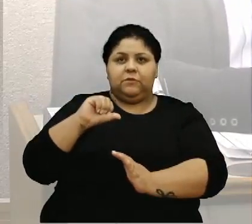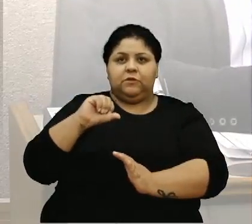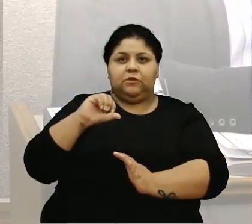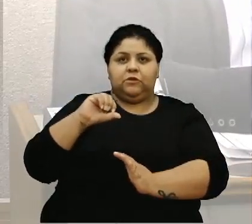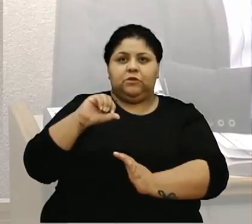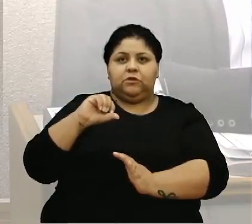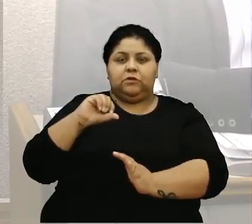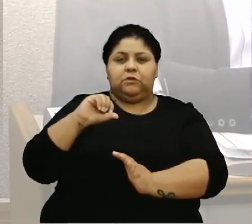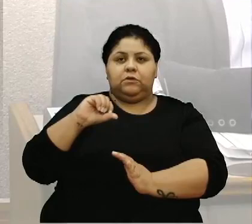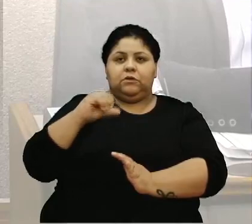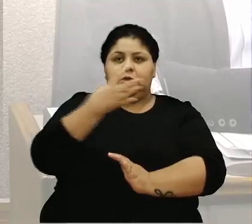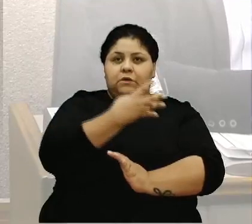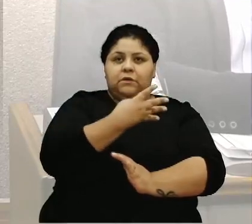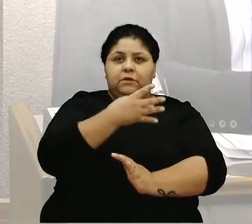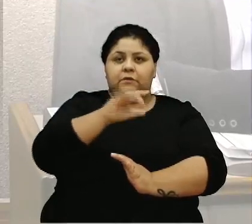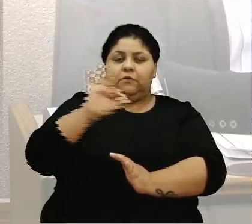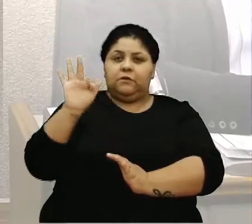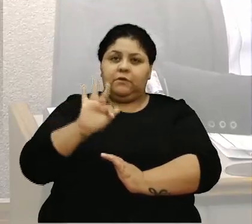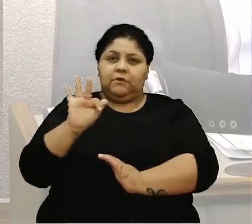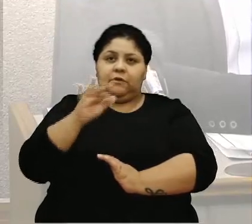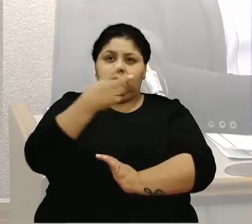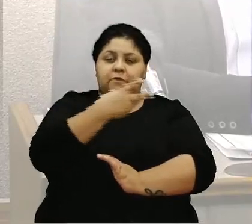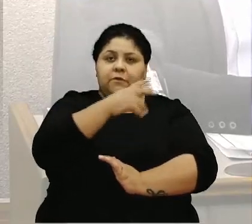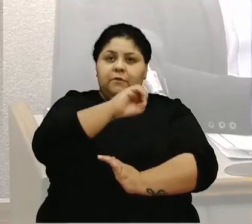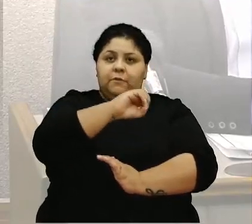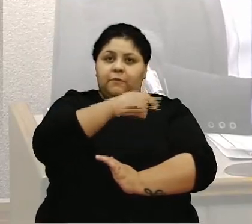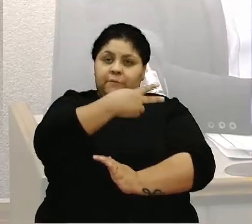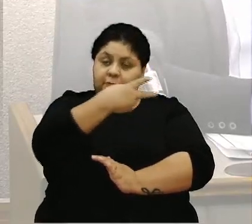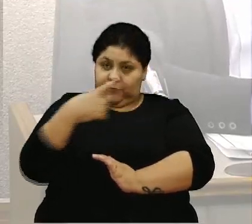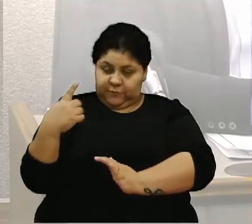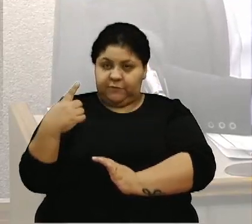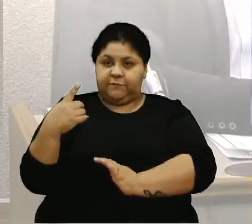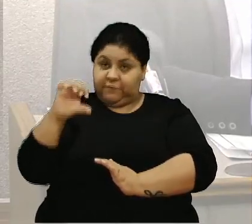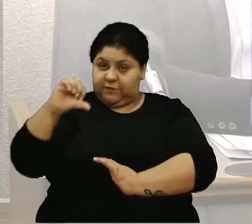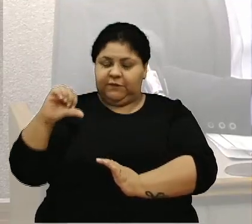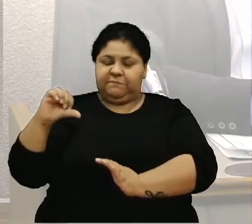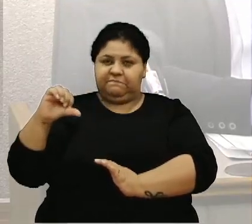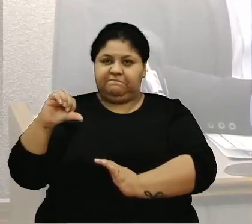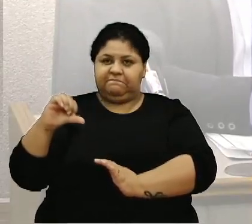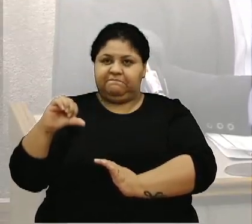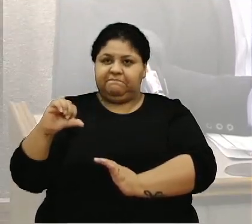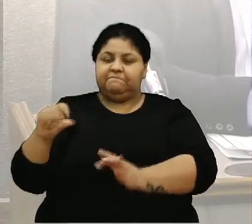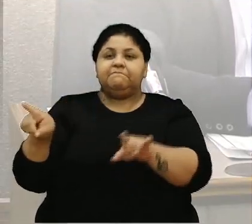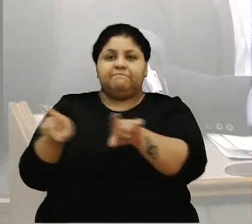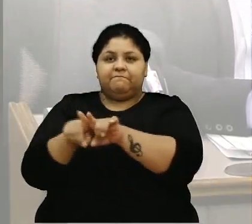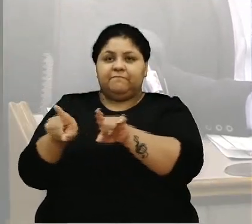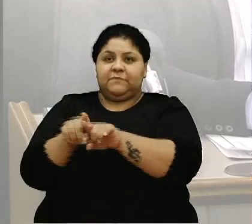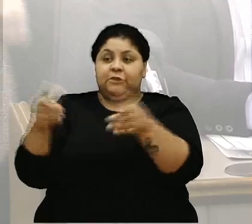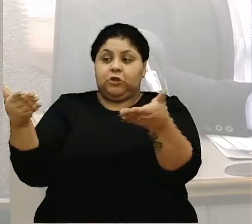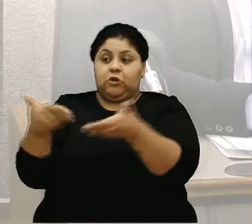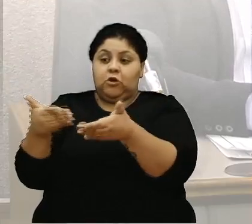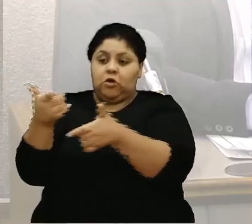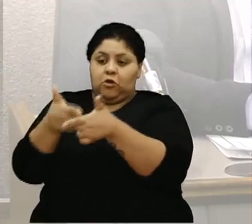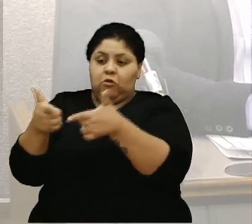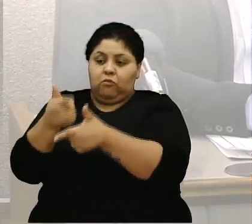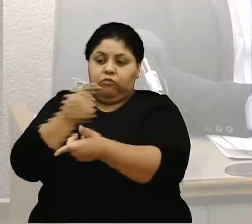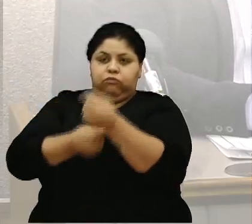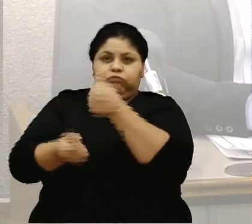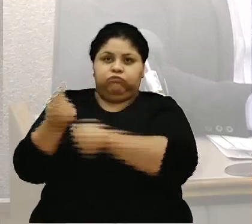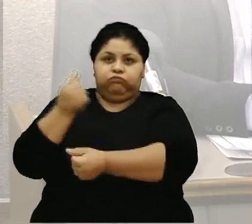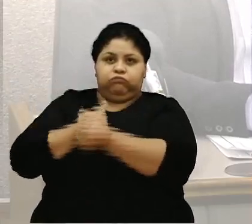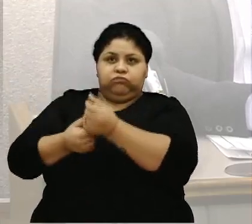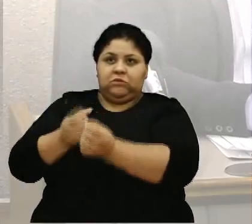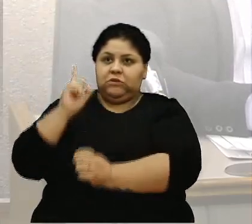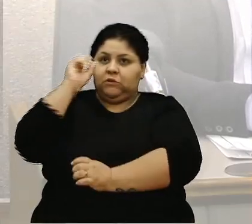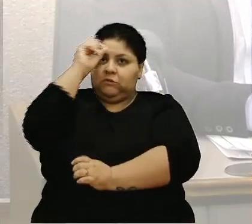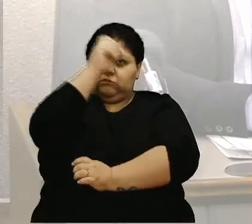19.978, de 4 de fevereiro de 2019. Considerando a atual situação econômica que